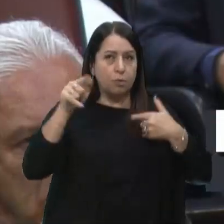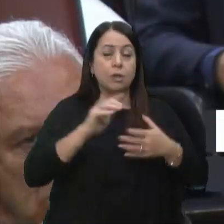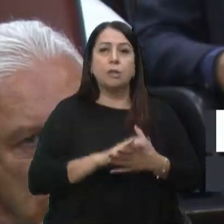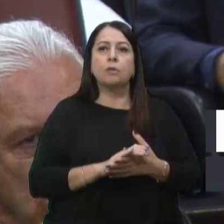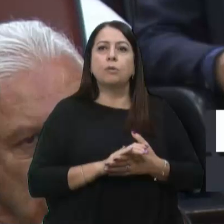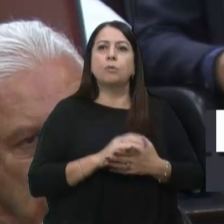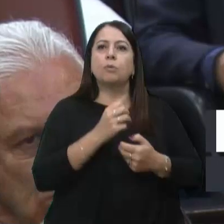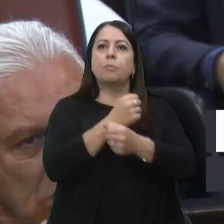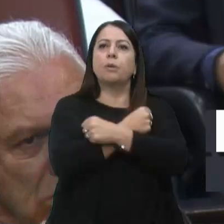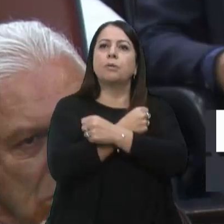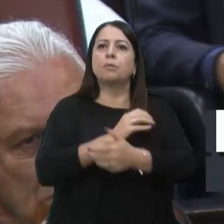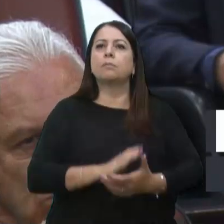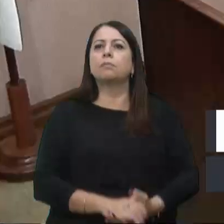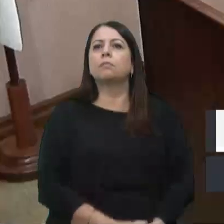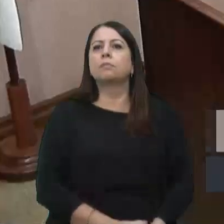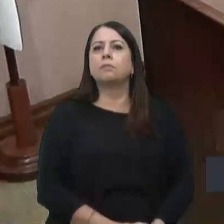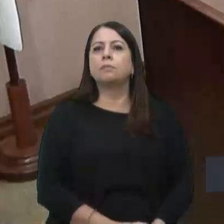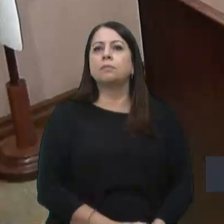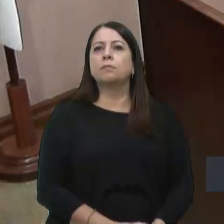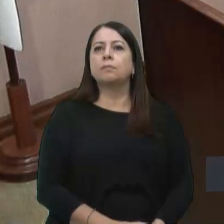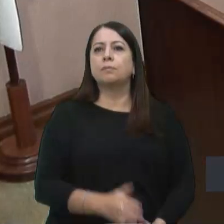um abraço obrigado